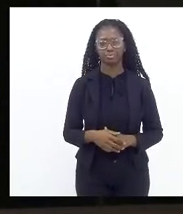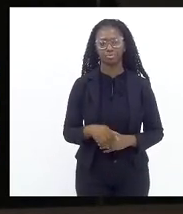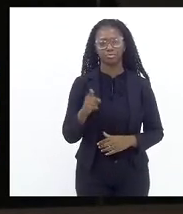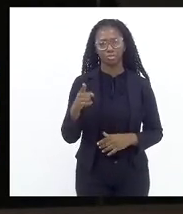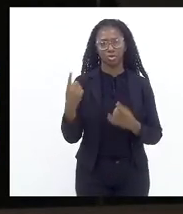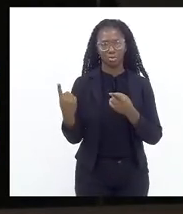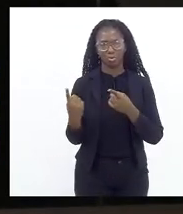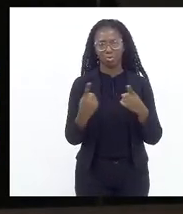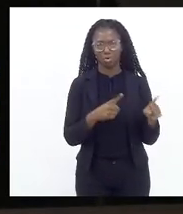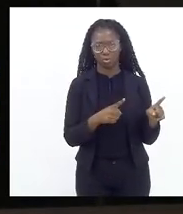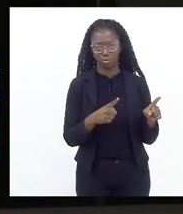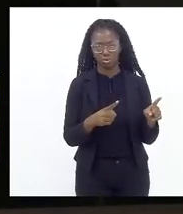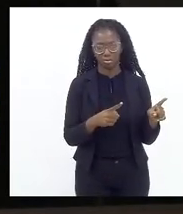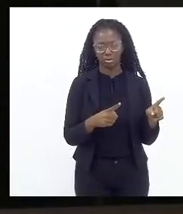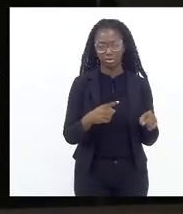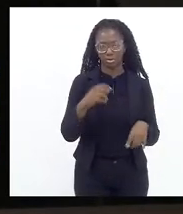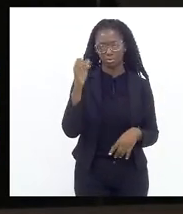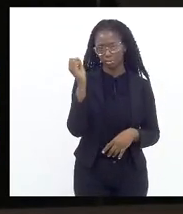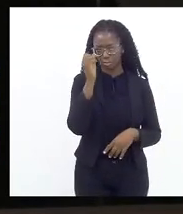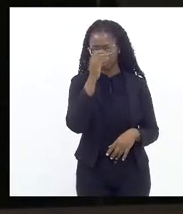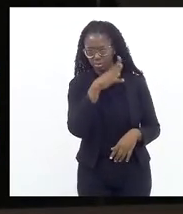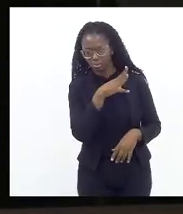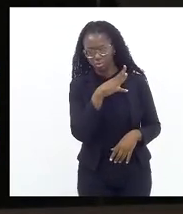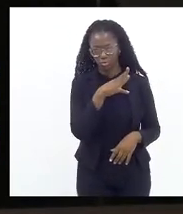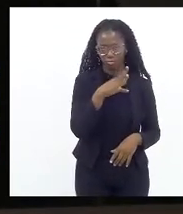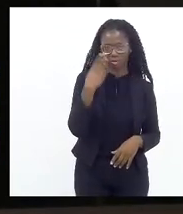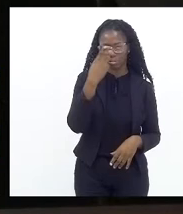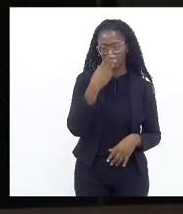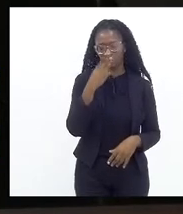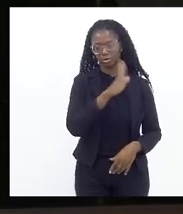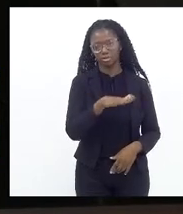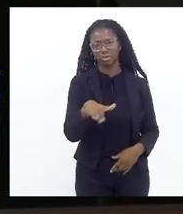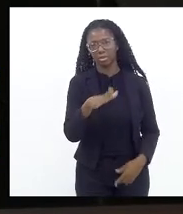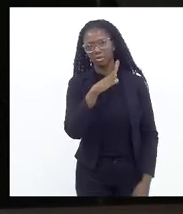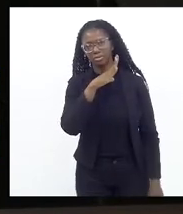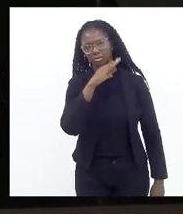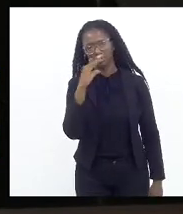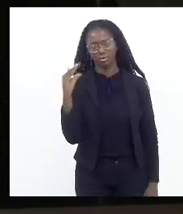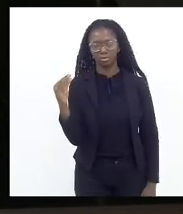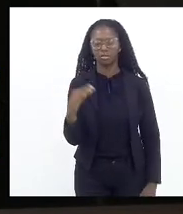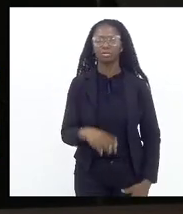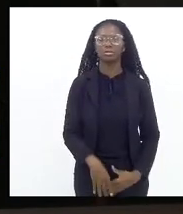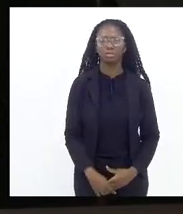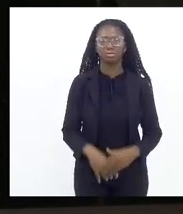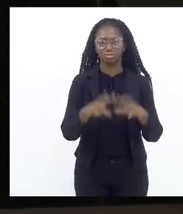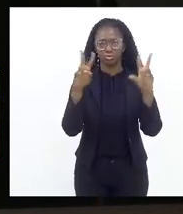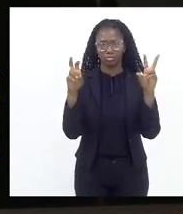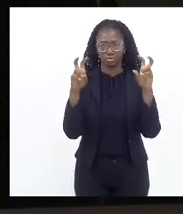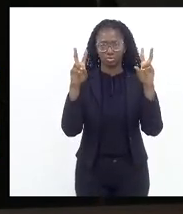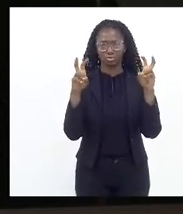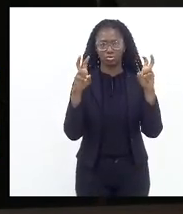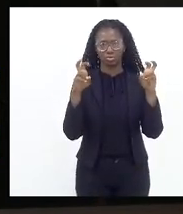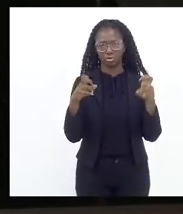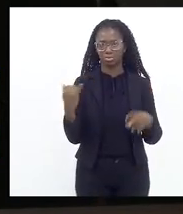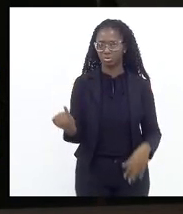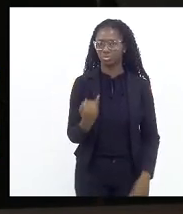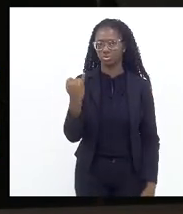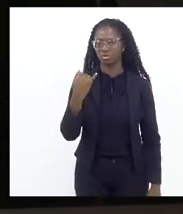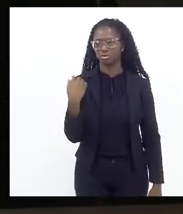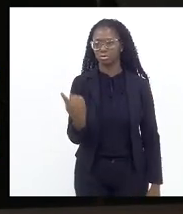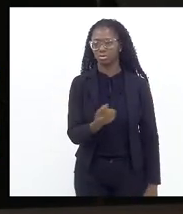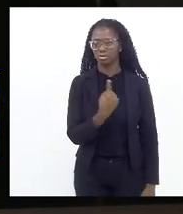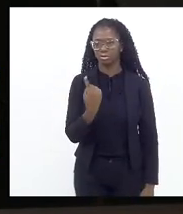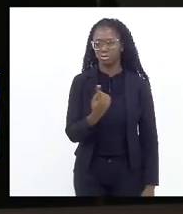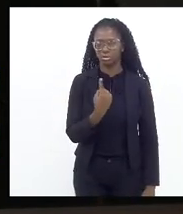contra a Pedofilia e Abuso e Exploração Sexual de Criança e Adolescente, um tema muito caro para nós,